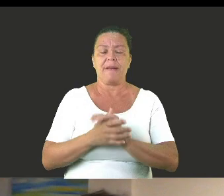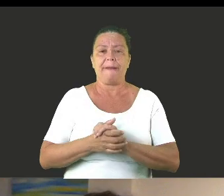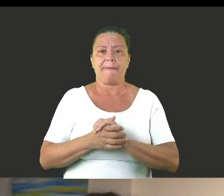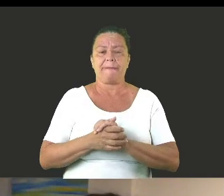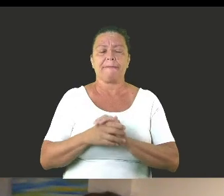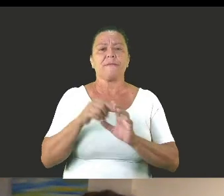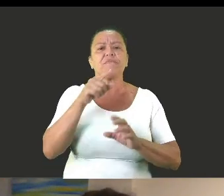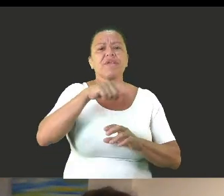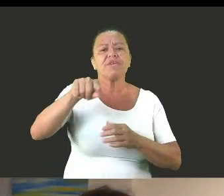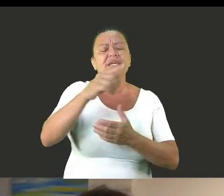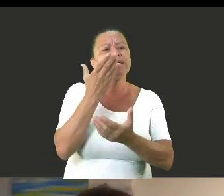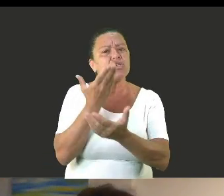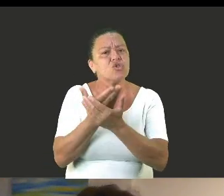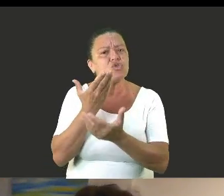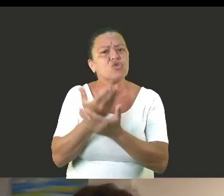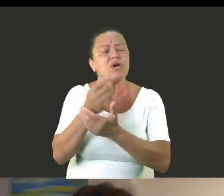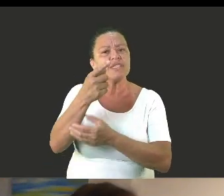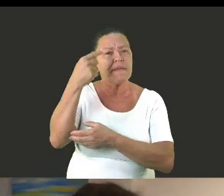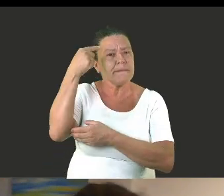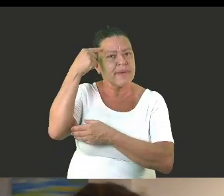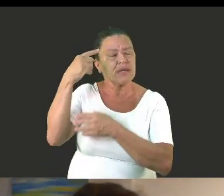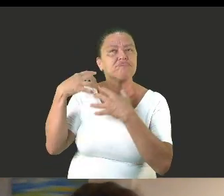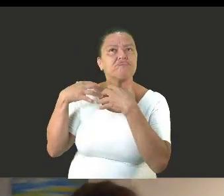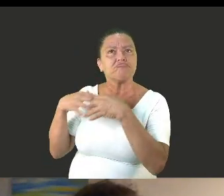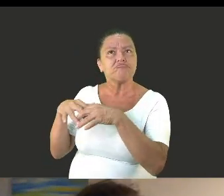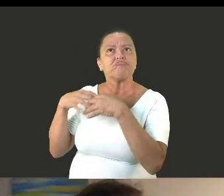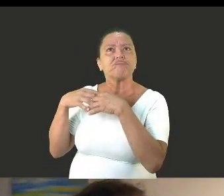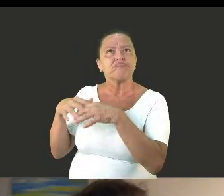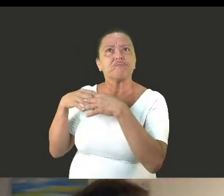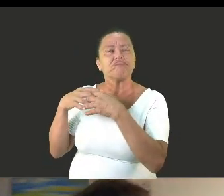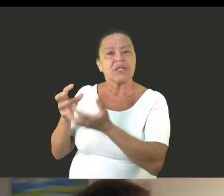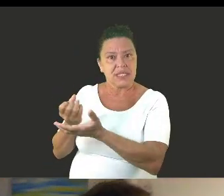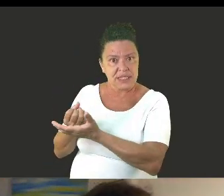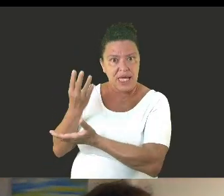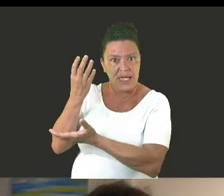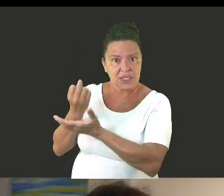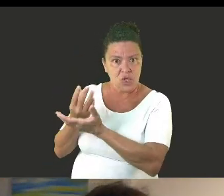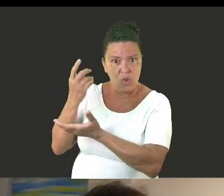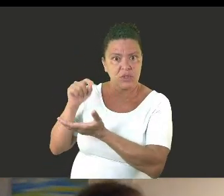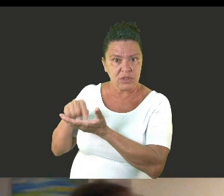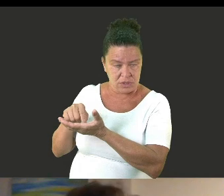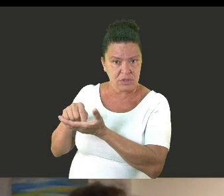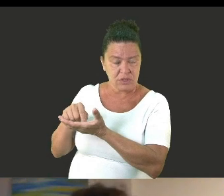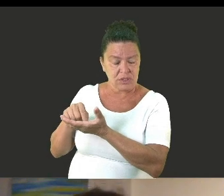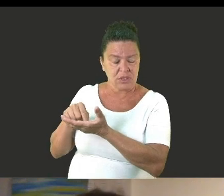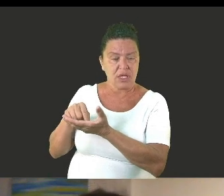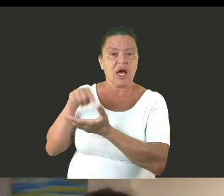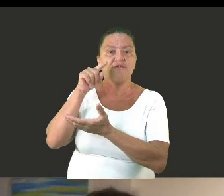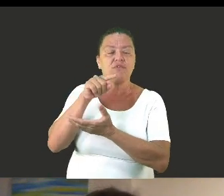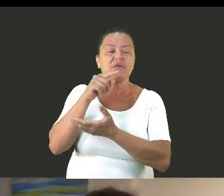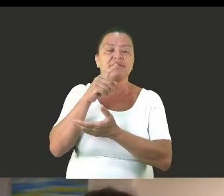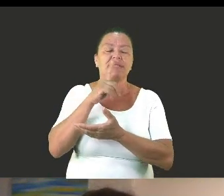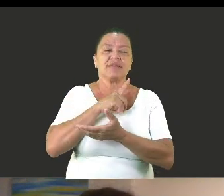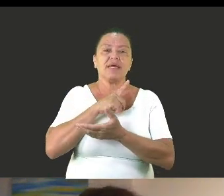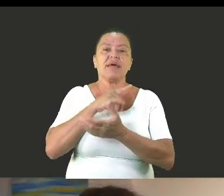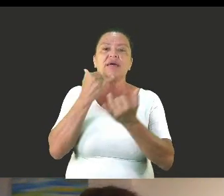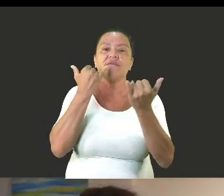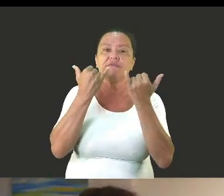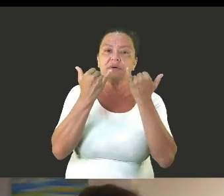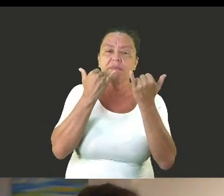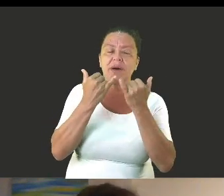trazemos esse estudo, se a gente vem refletir junto à doutrina espírita, se a gente pega